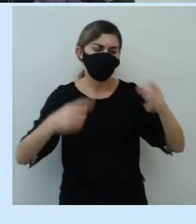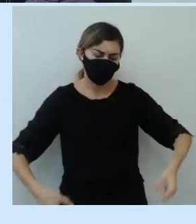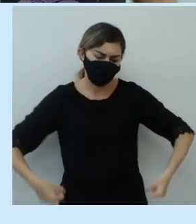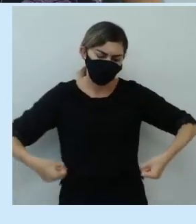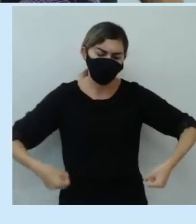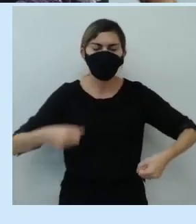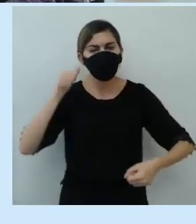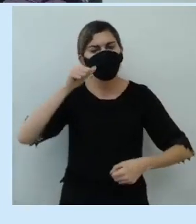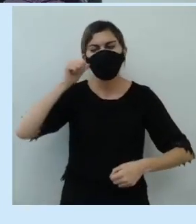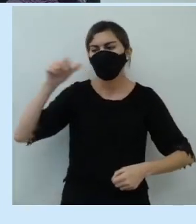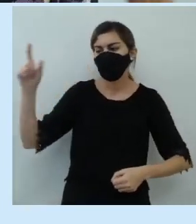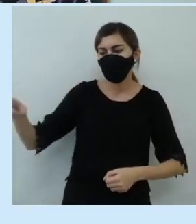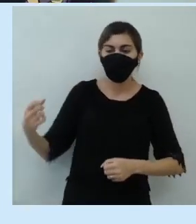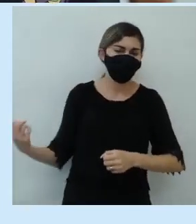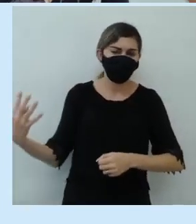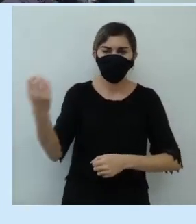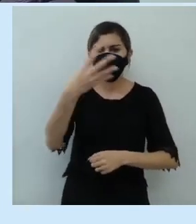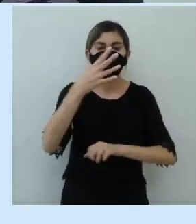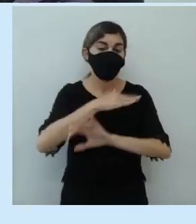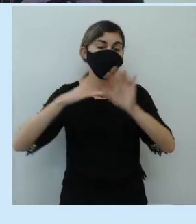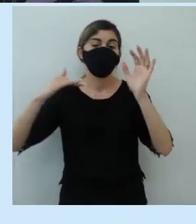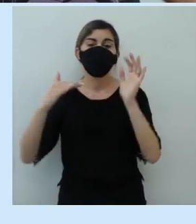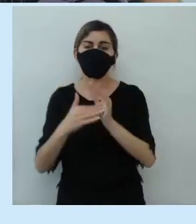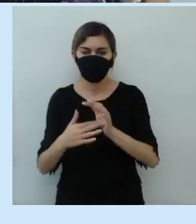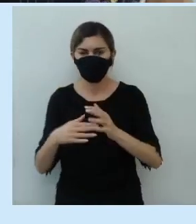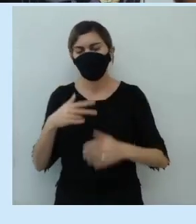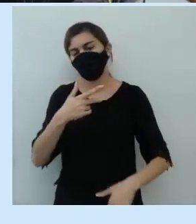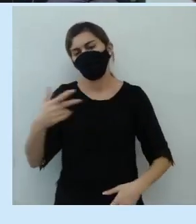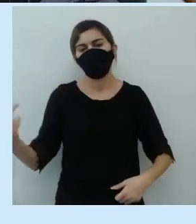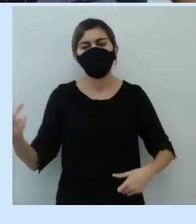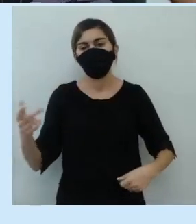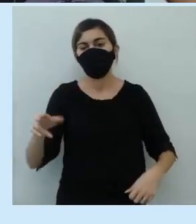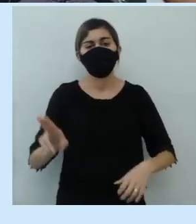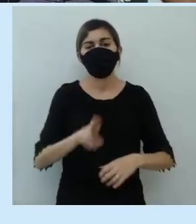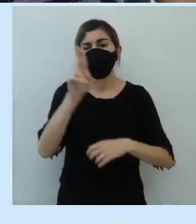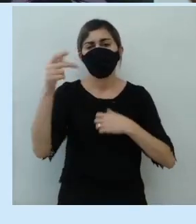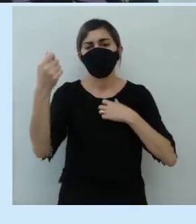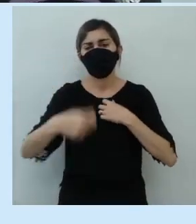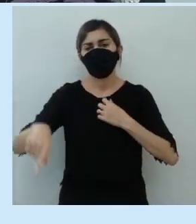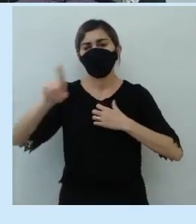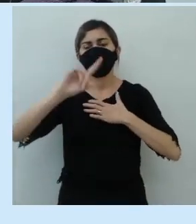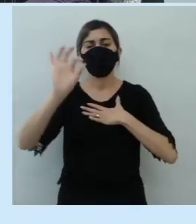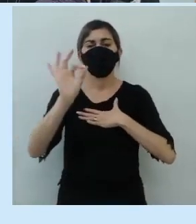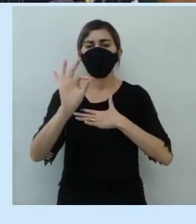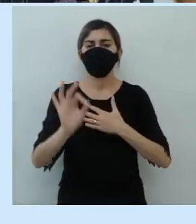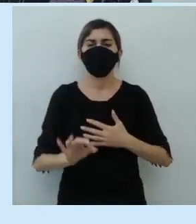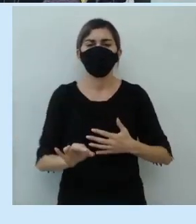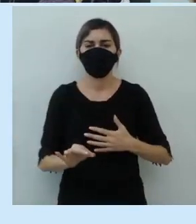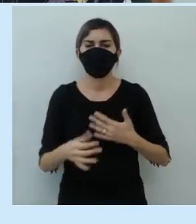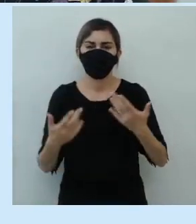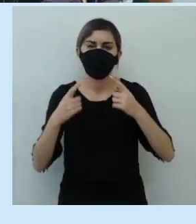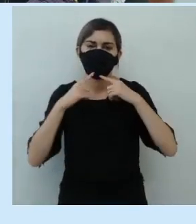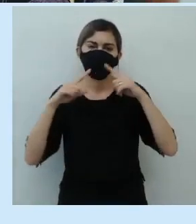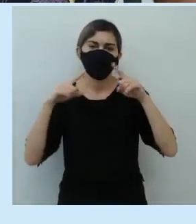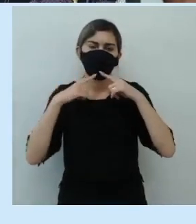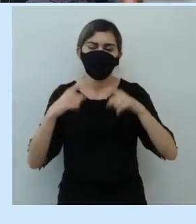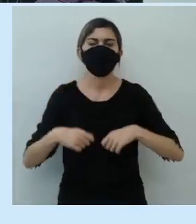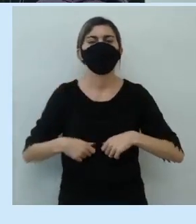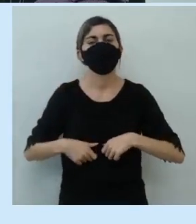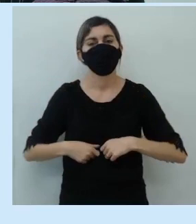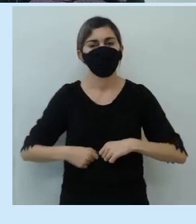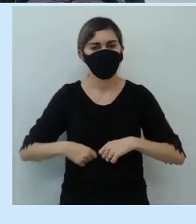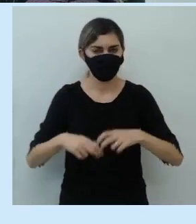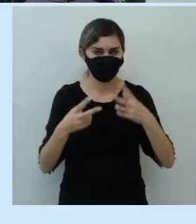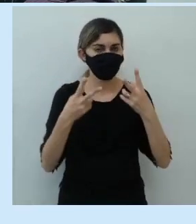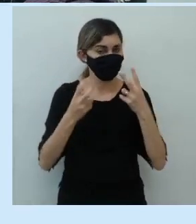uma mulher que quando viaja leva muita coisa que ela não vai nem precisar. Para que tudo isso? A reclamação dele, tá bom?